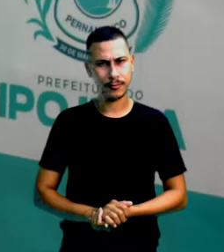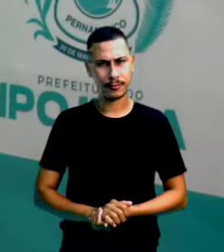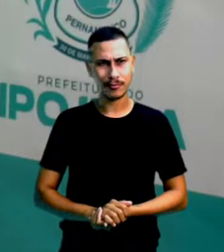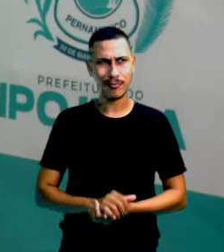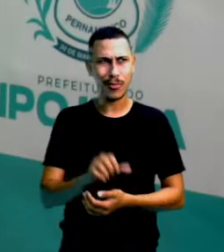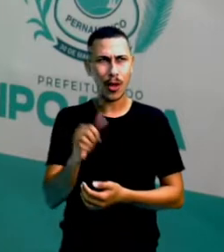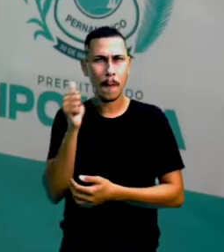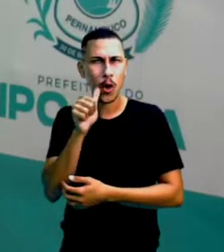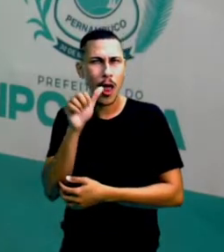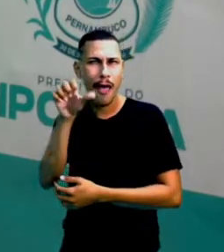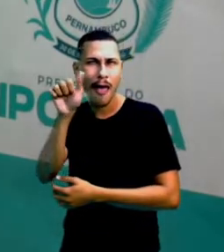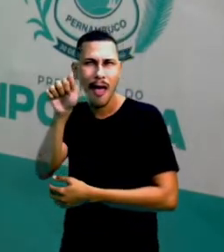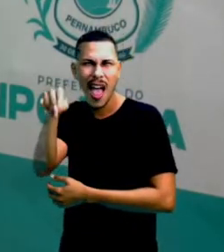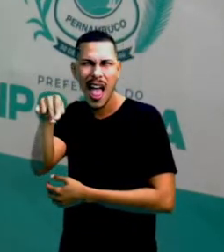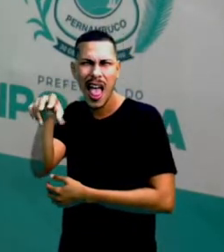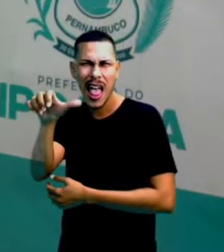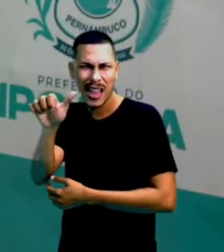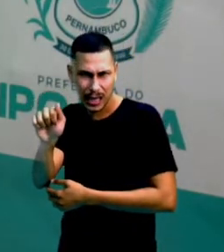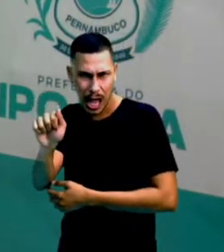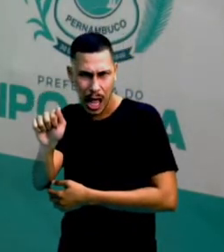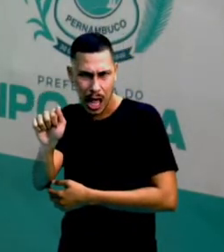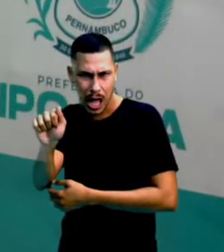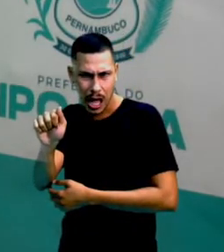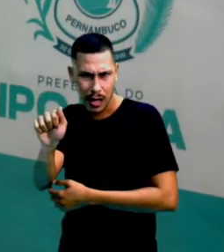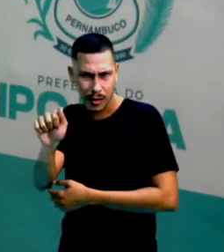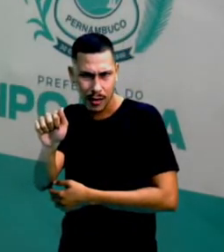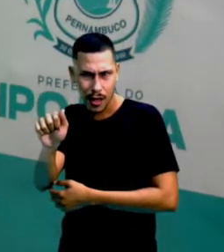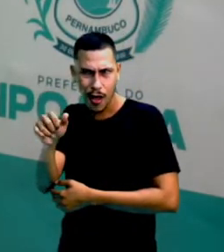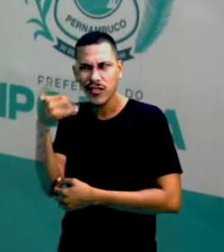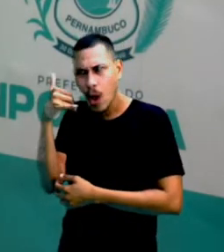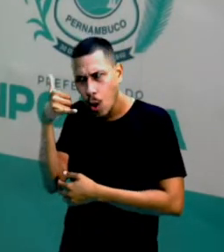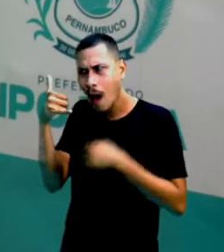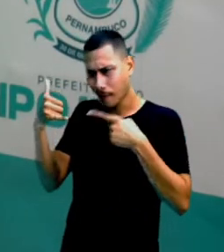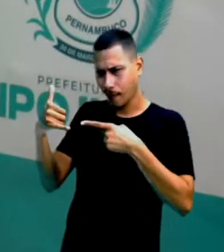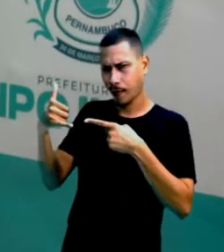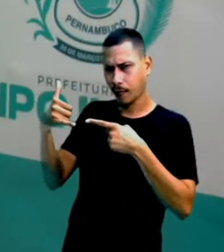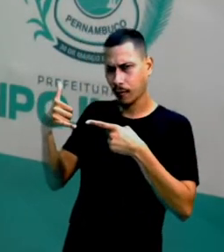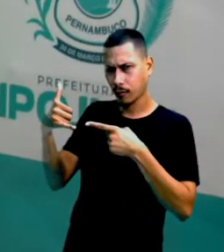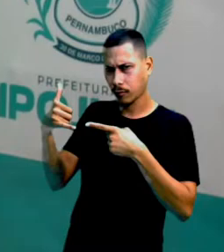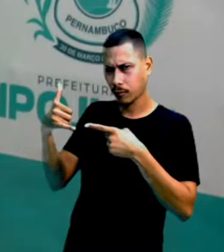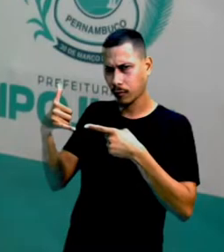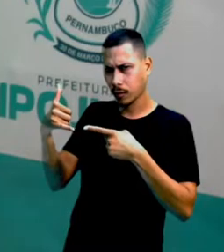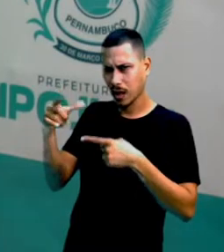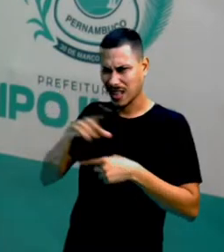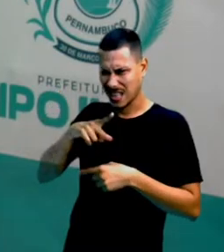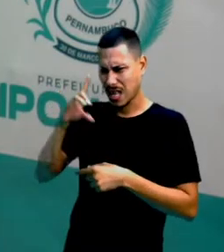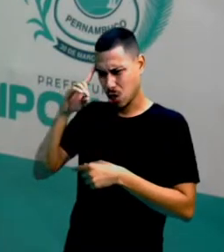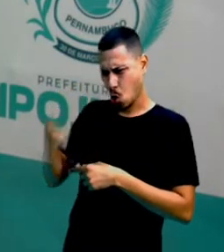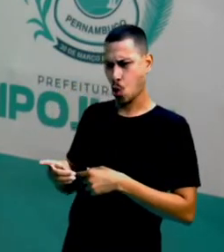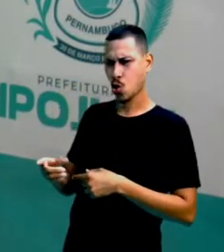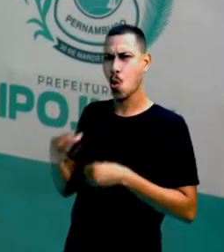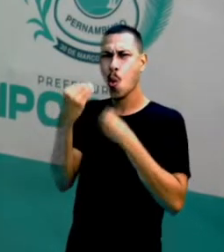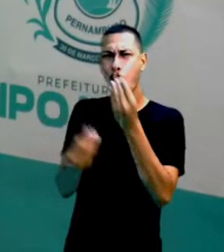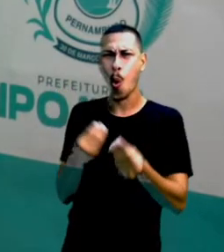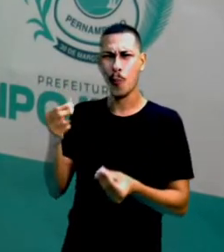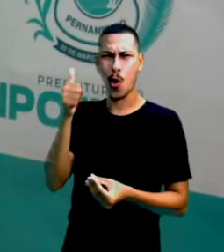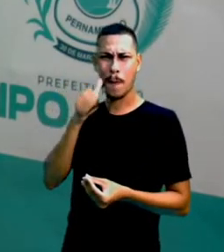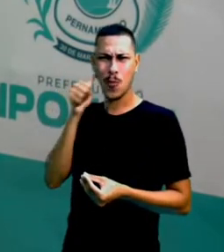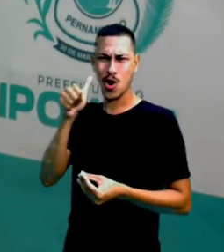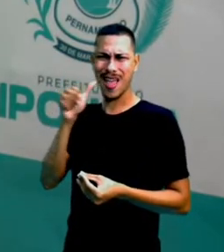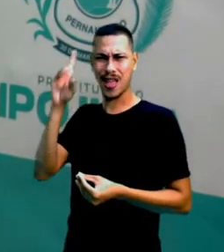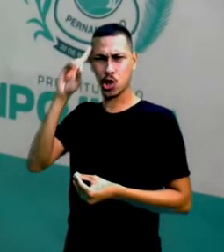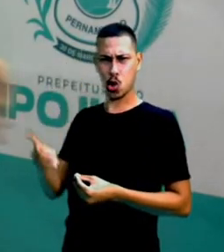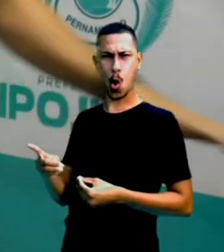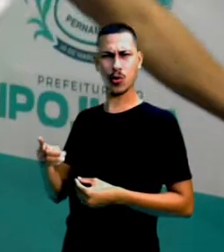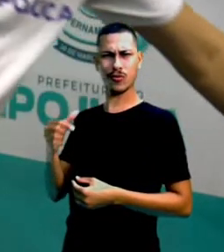Ana Maria por acaso é um celular tá te dono Oi Ana Maria